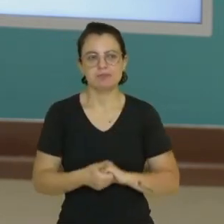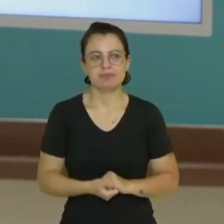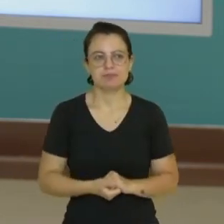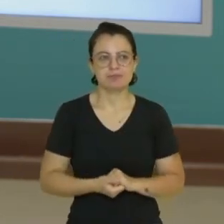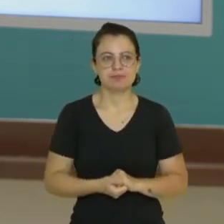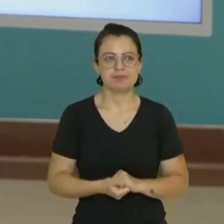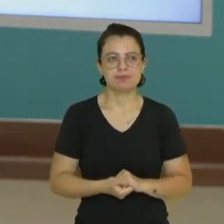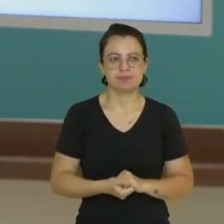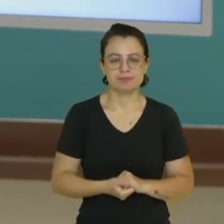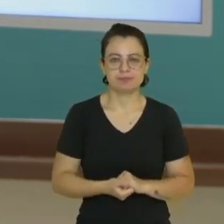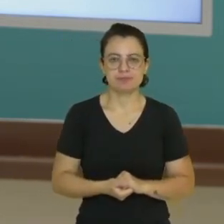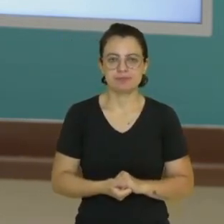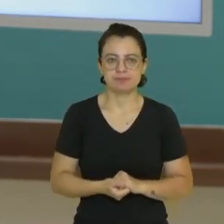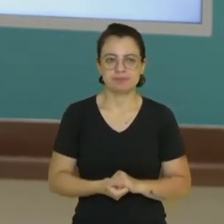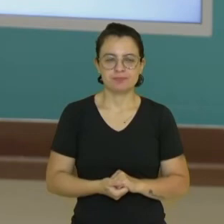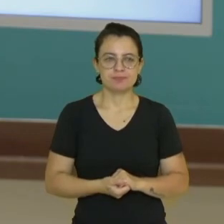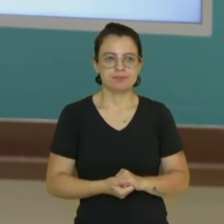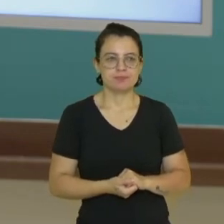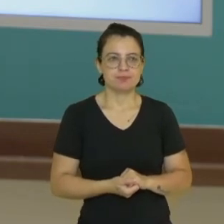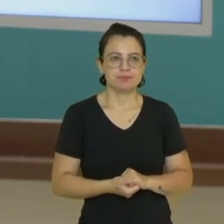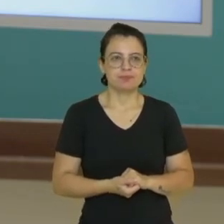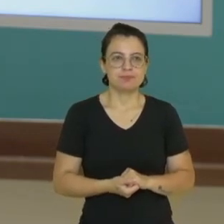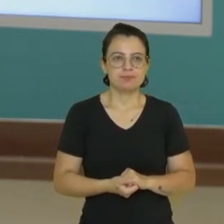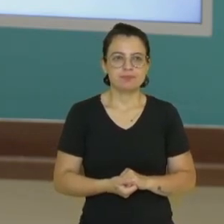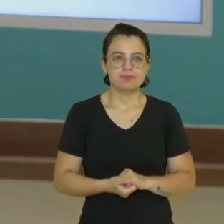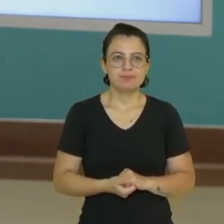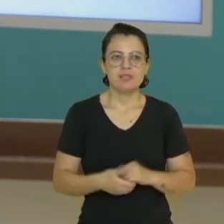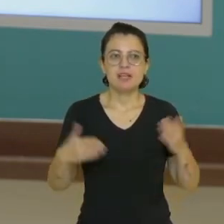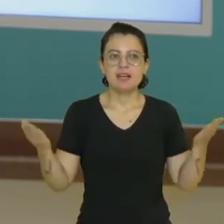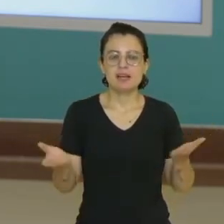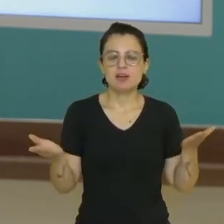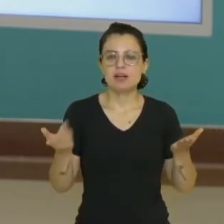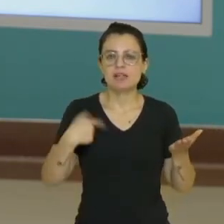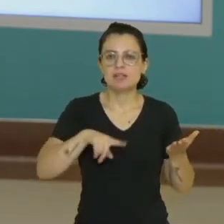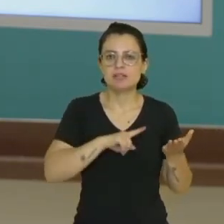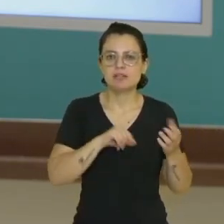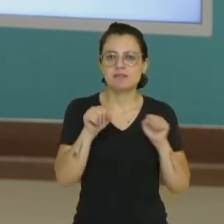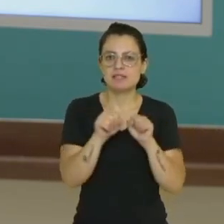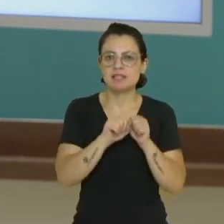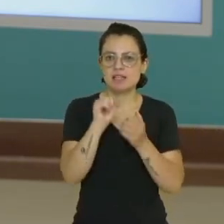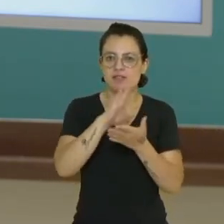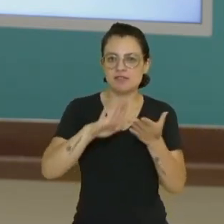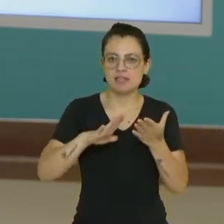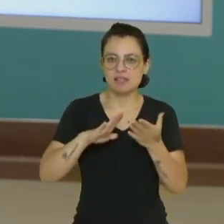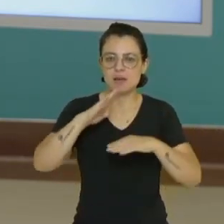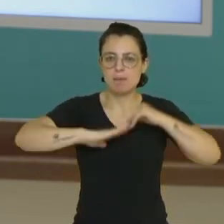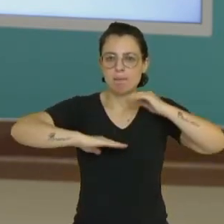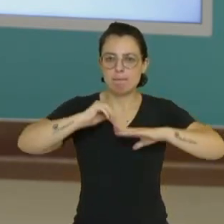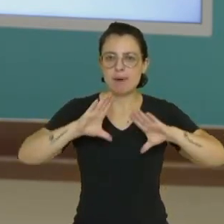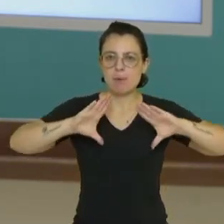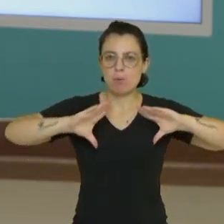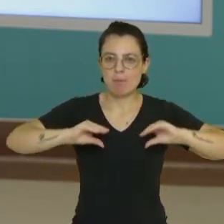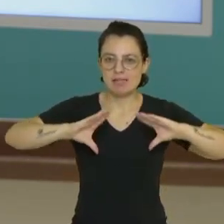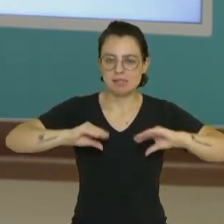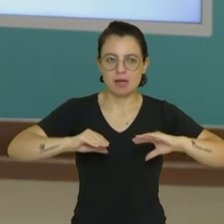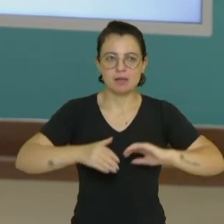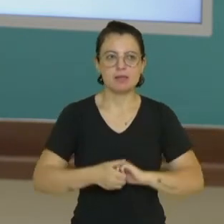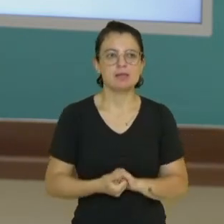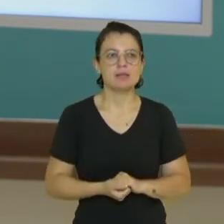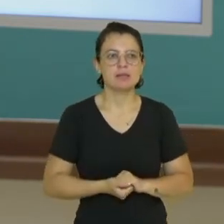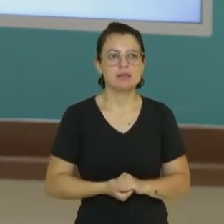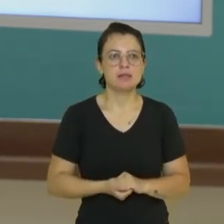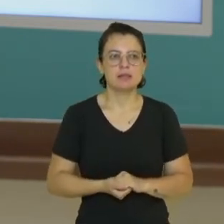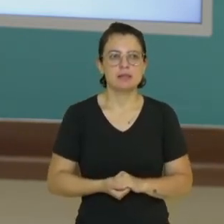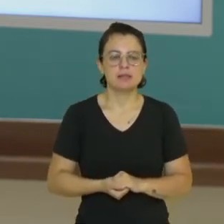começa o espaço e vice-versa. E aqui a gente tem uma atividade mão na massa, olha que legal! Então